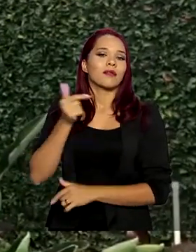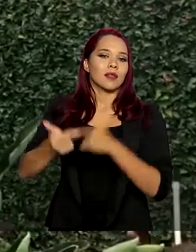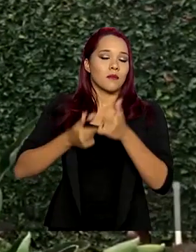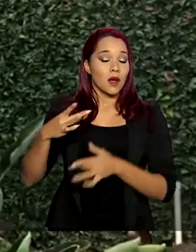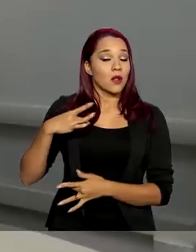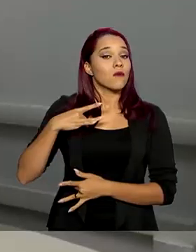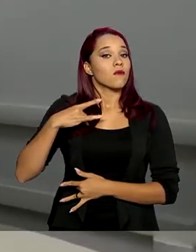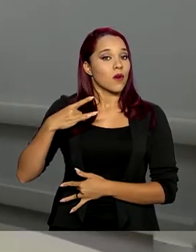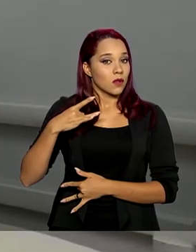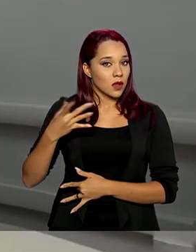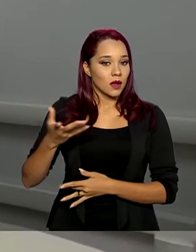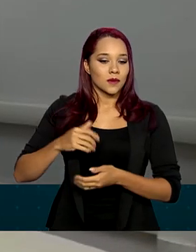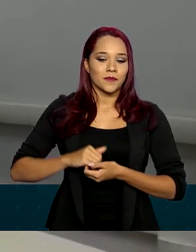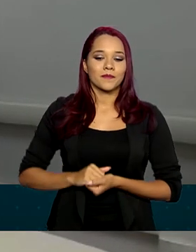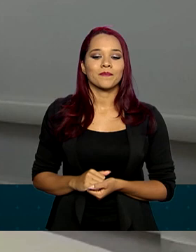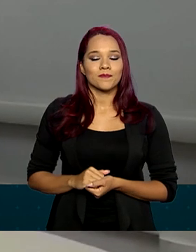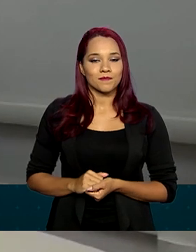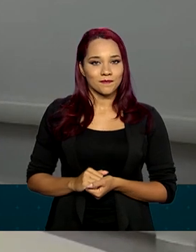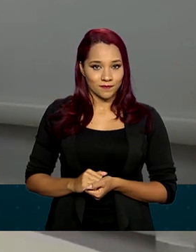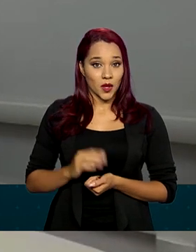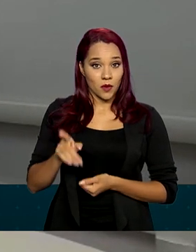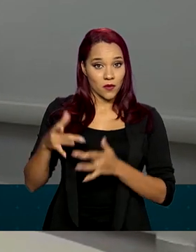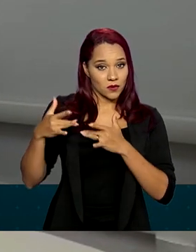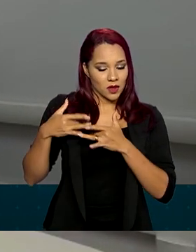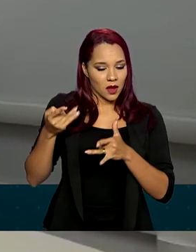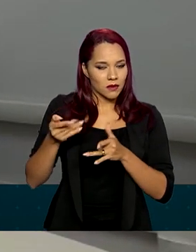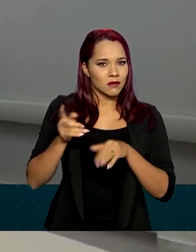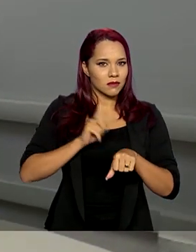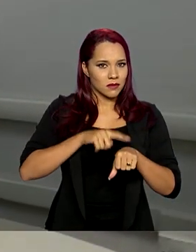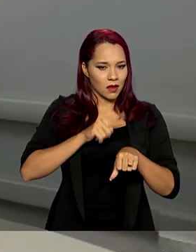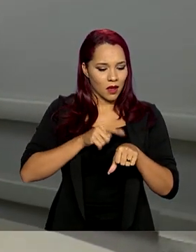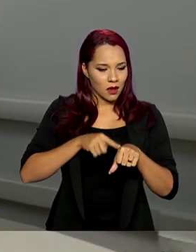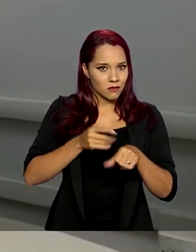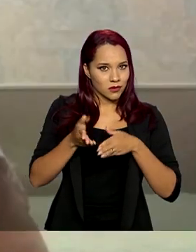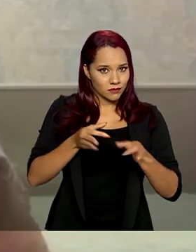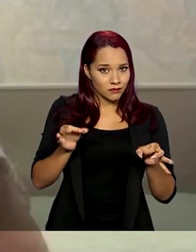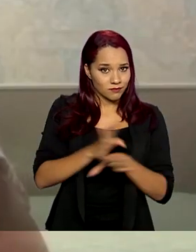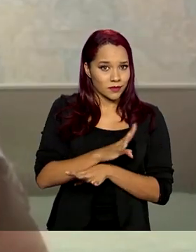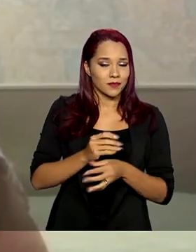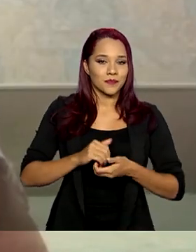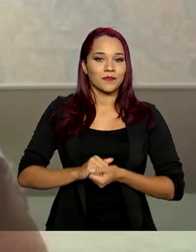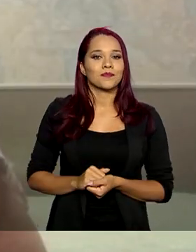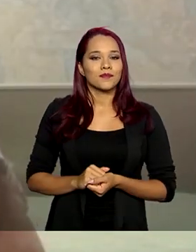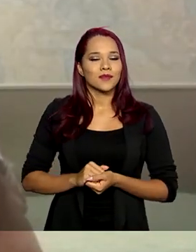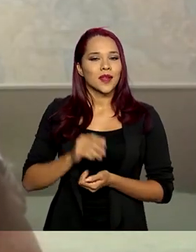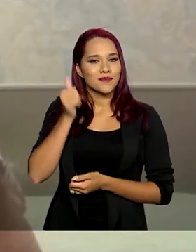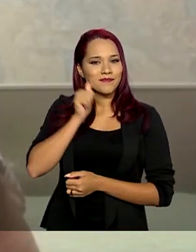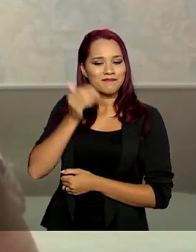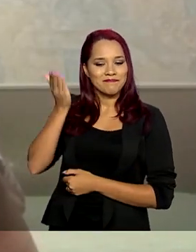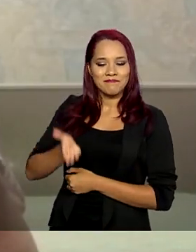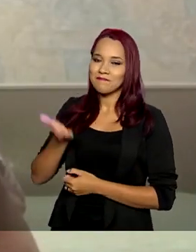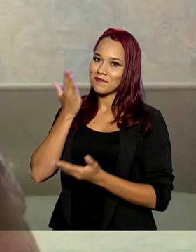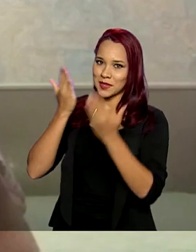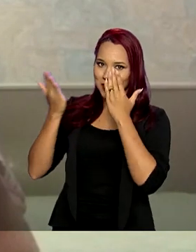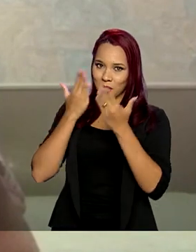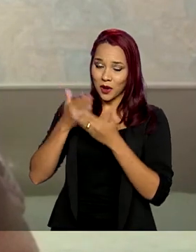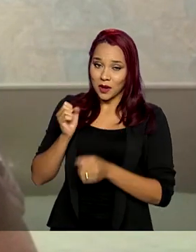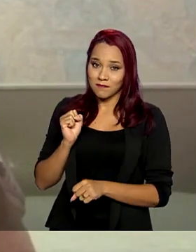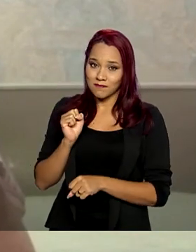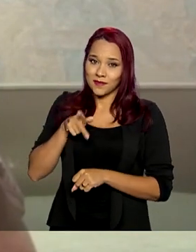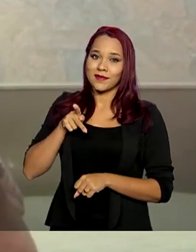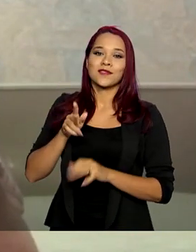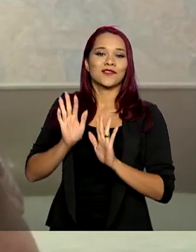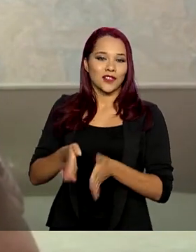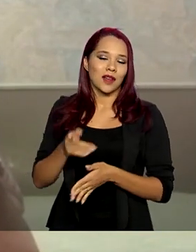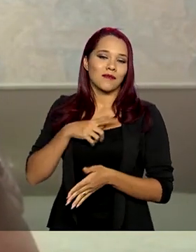voluntário. E o voluntariado é temporário e sem remuneração. Janete é psicóloga aposentada e foi uma